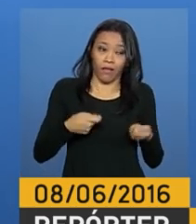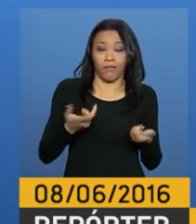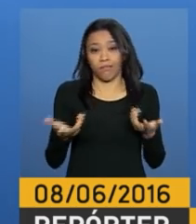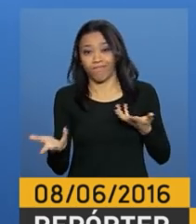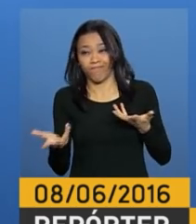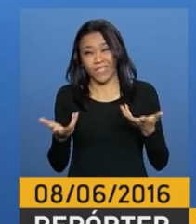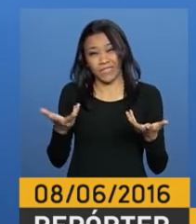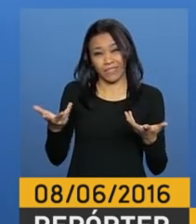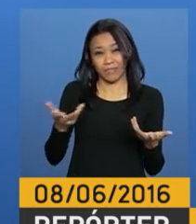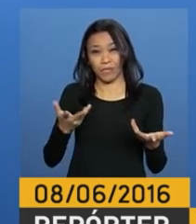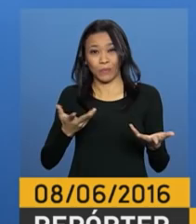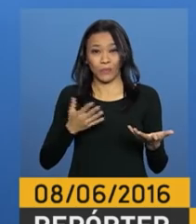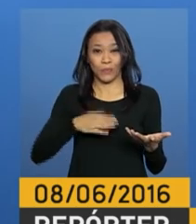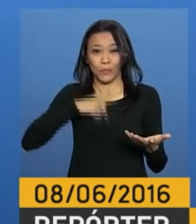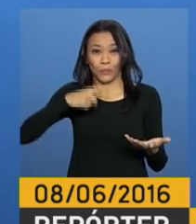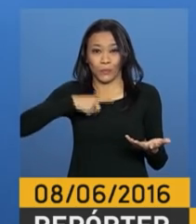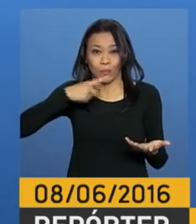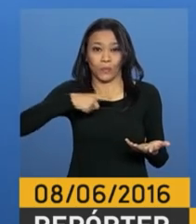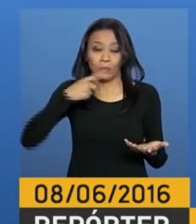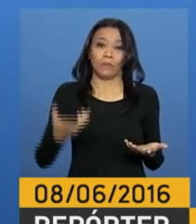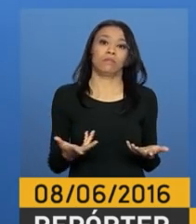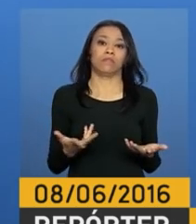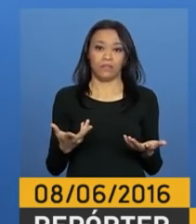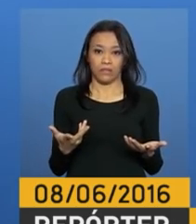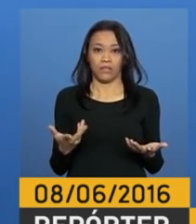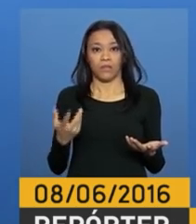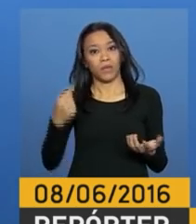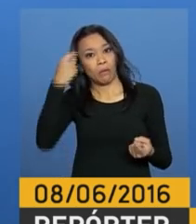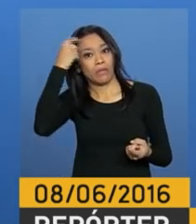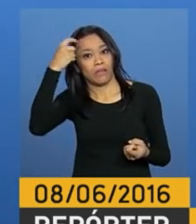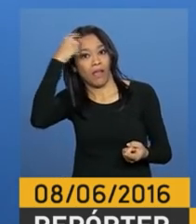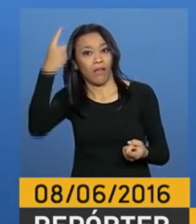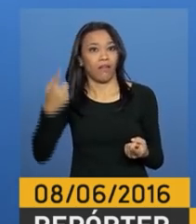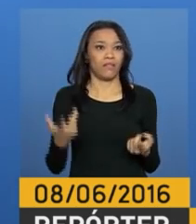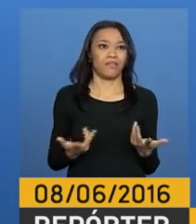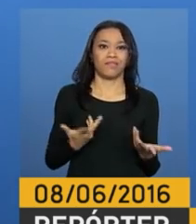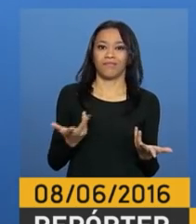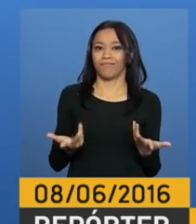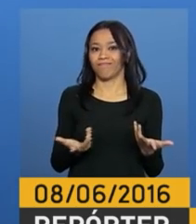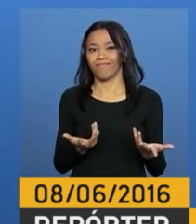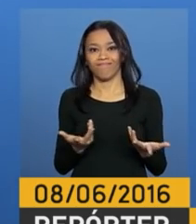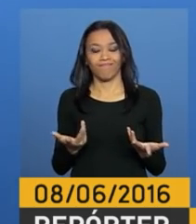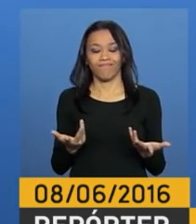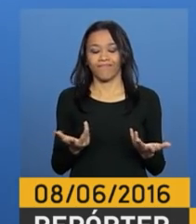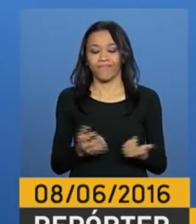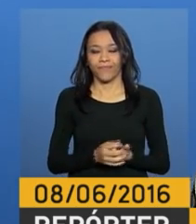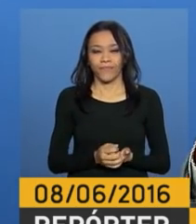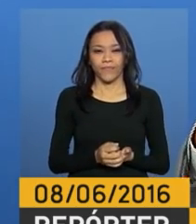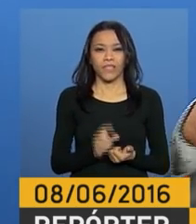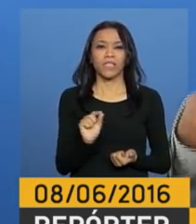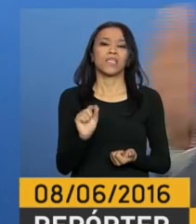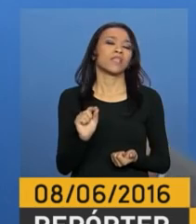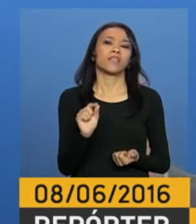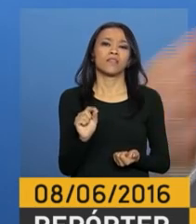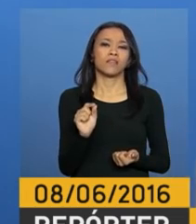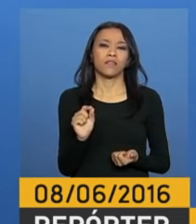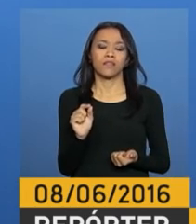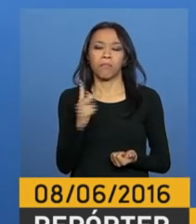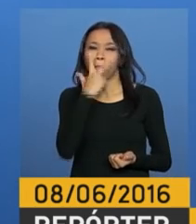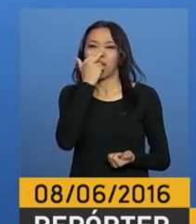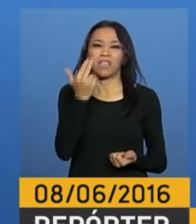tempo com hipóteses eh ideológicas que nos levam a a a a